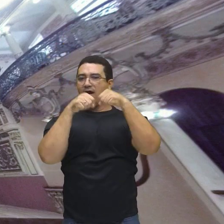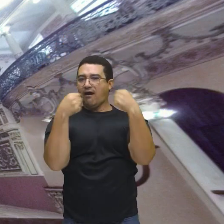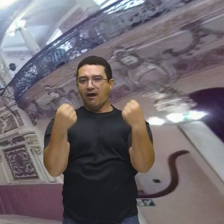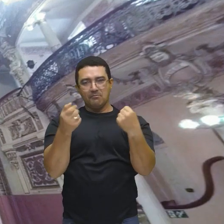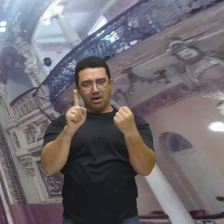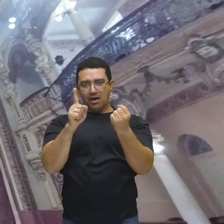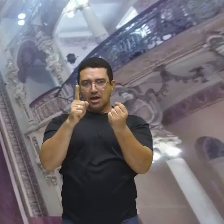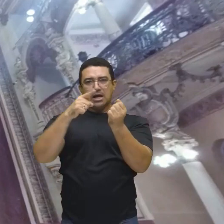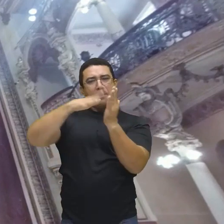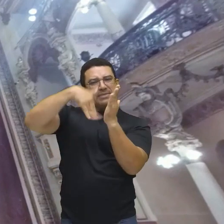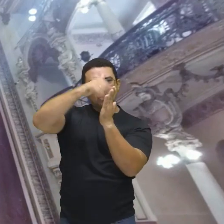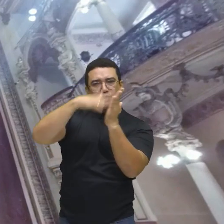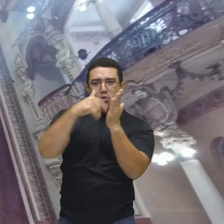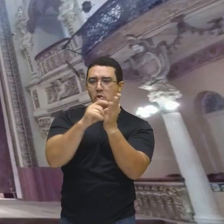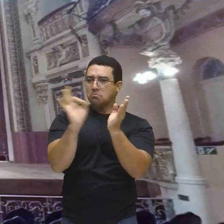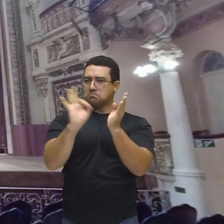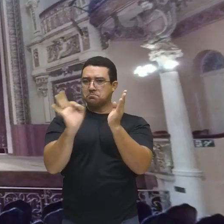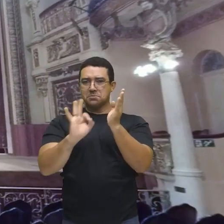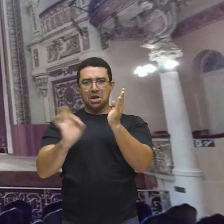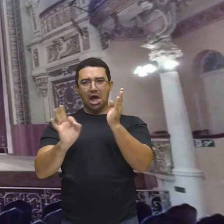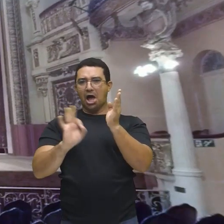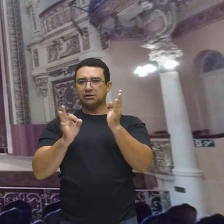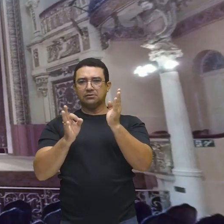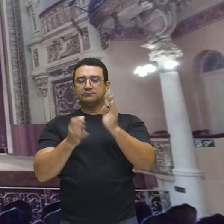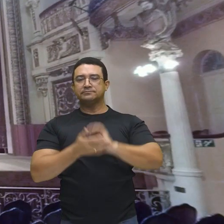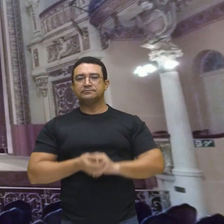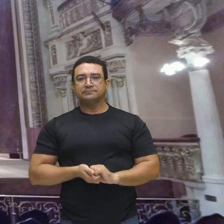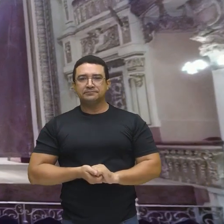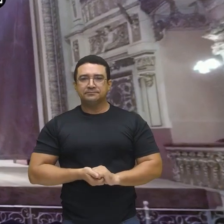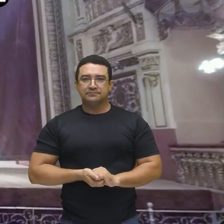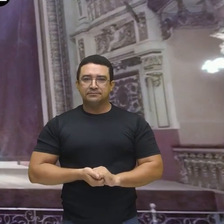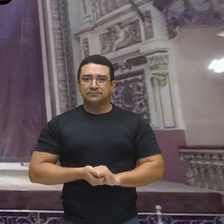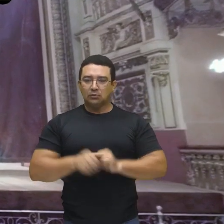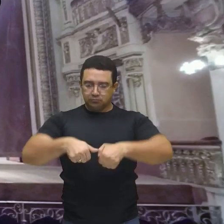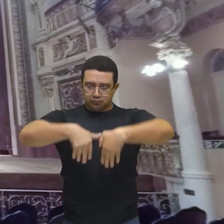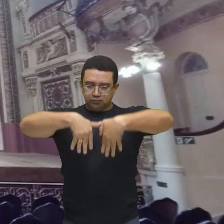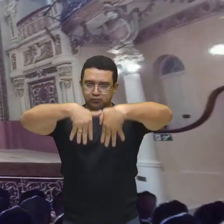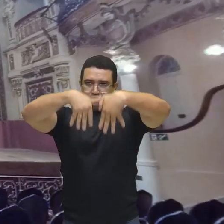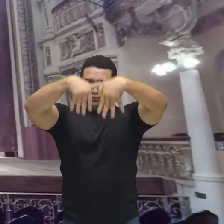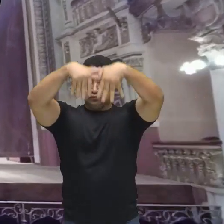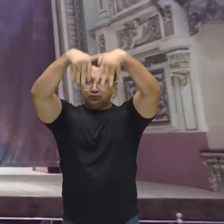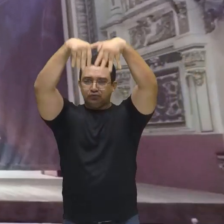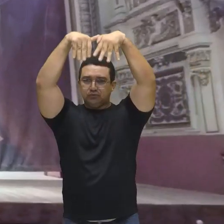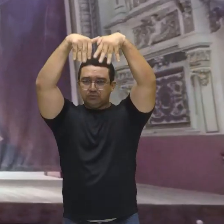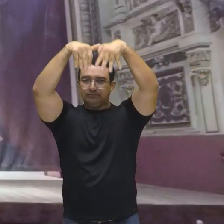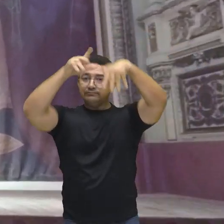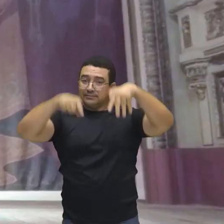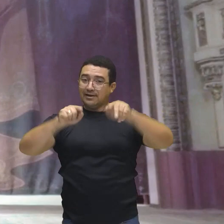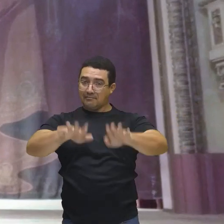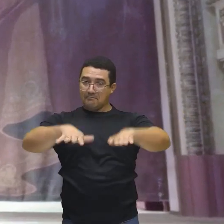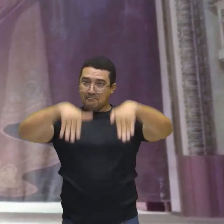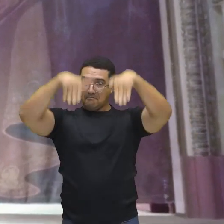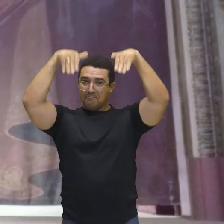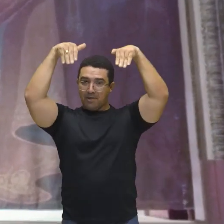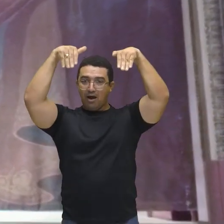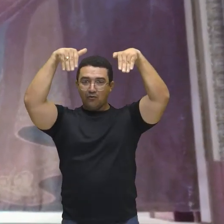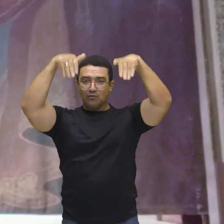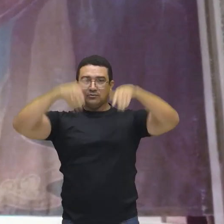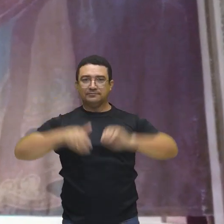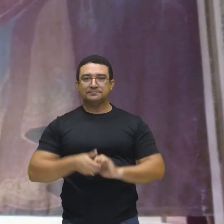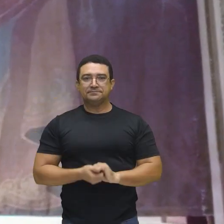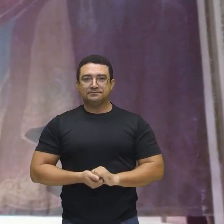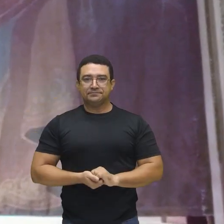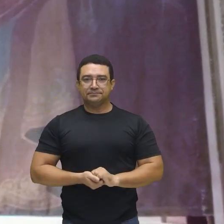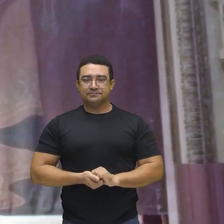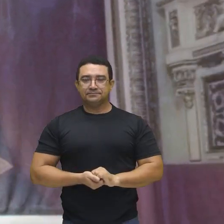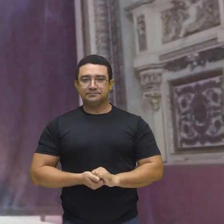Então, ela sobe verticalmente. Aqui é o palco, certo?